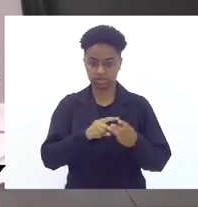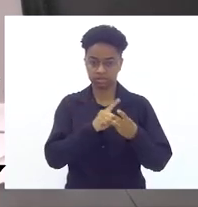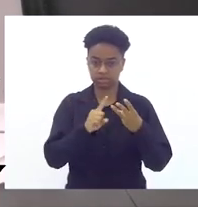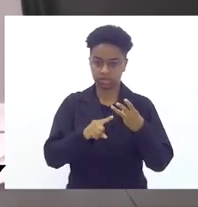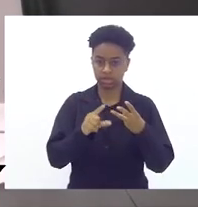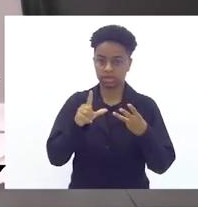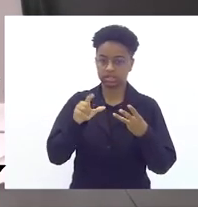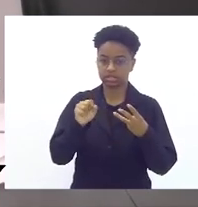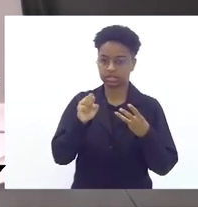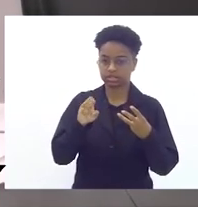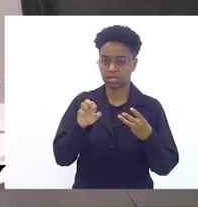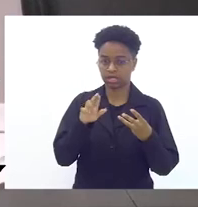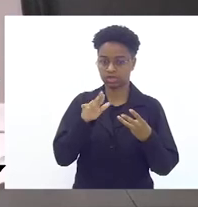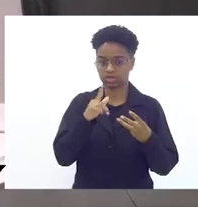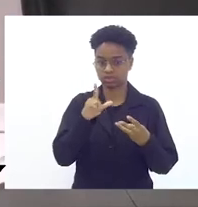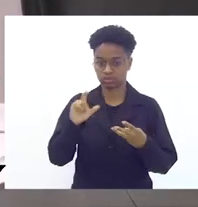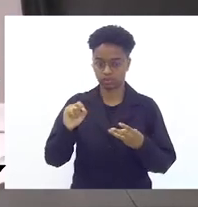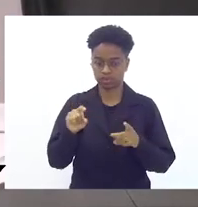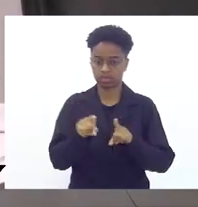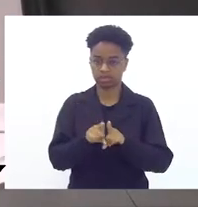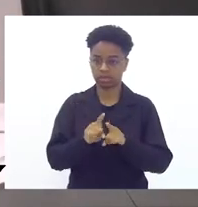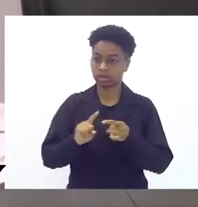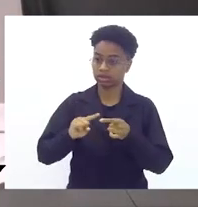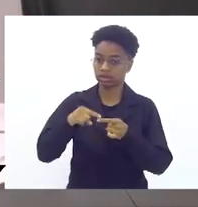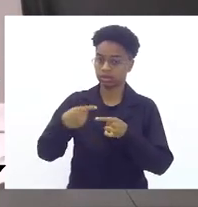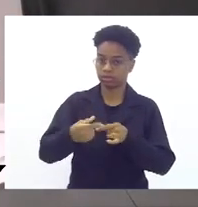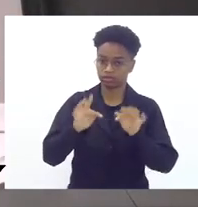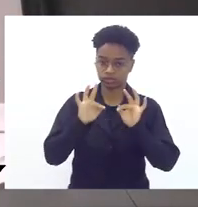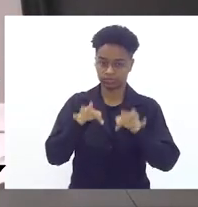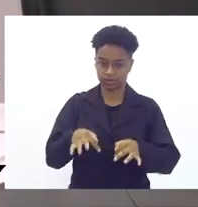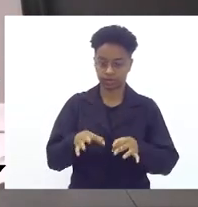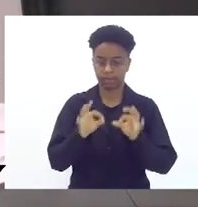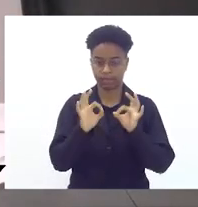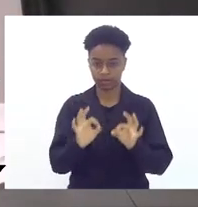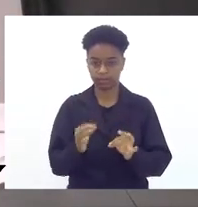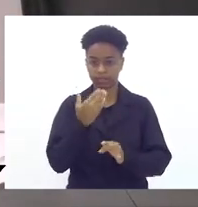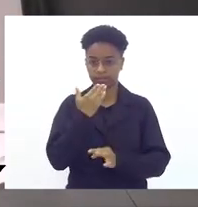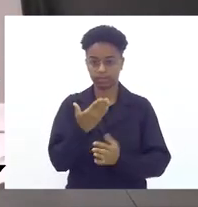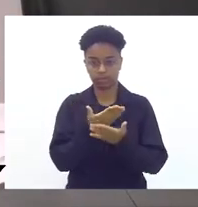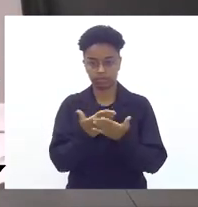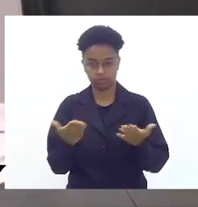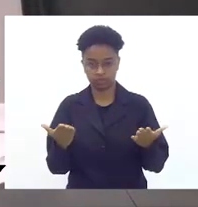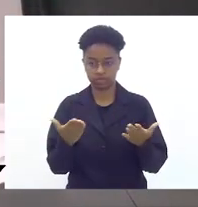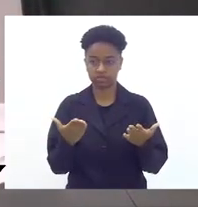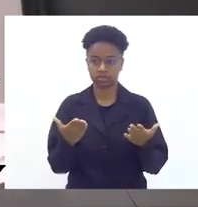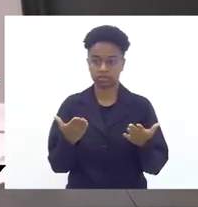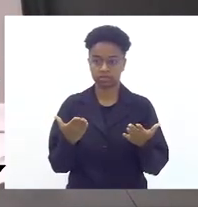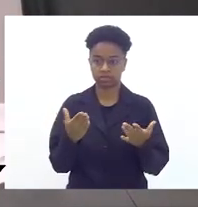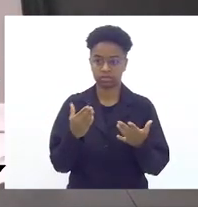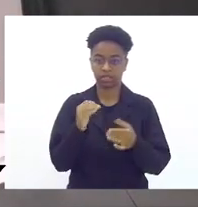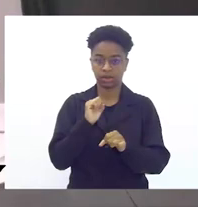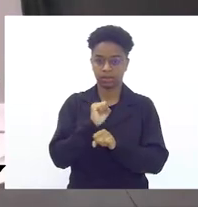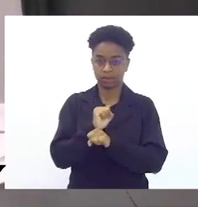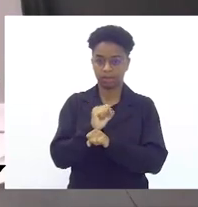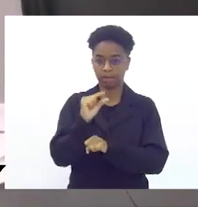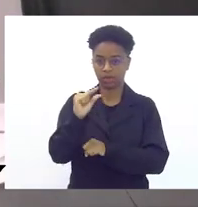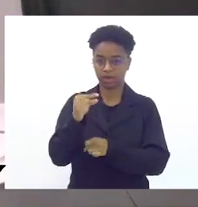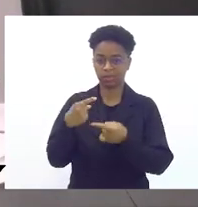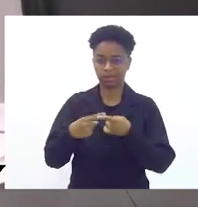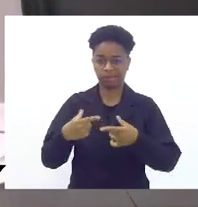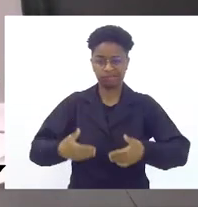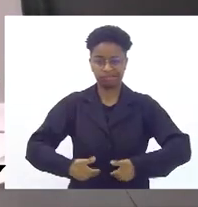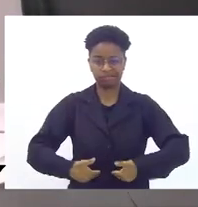nosso companheiro da luta antimanicomial e depois vamos encerrar pedindo a todos quem curtem um pouco que o fome gera que tá